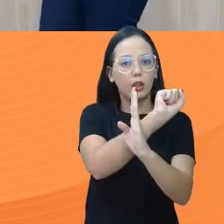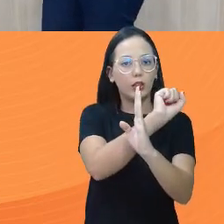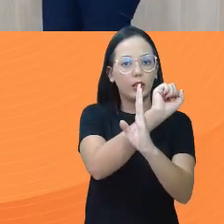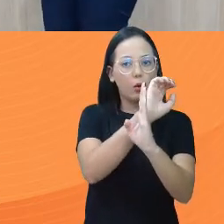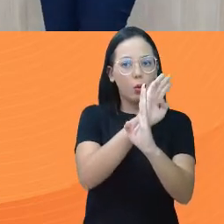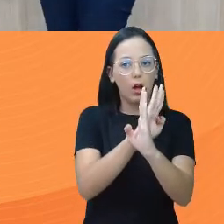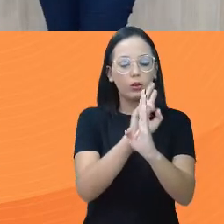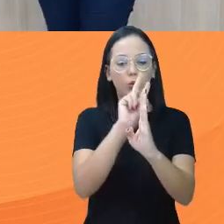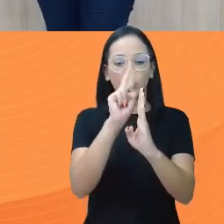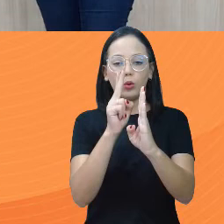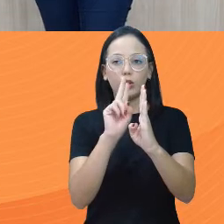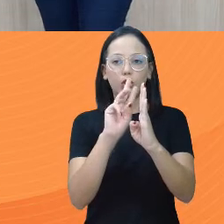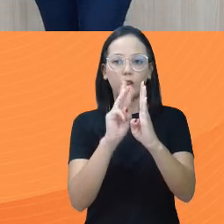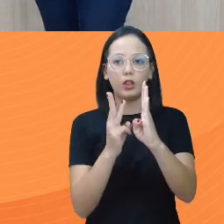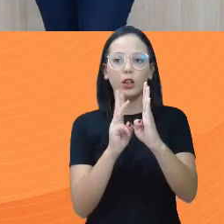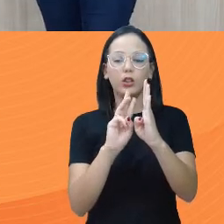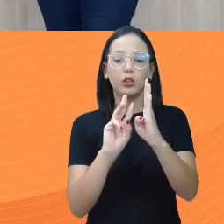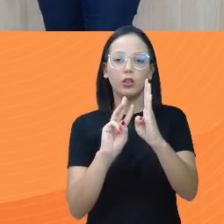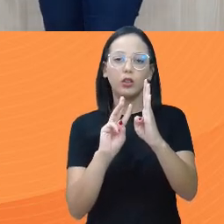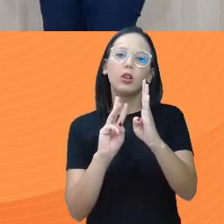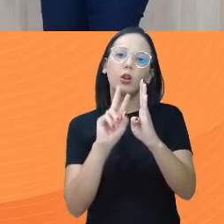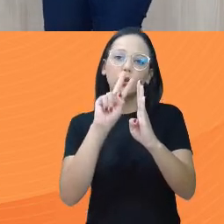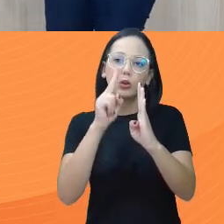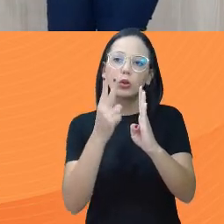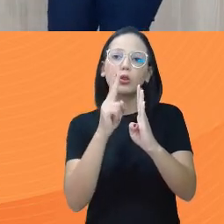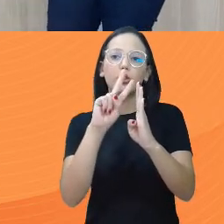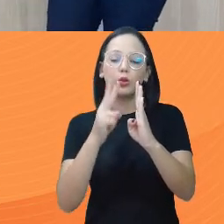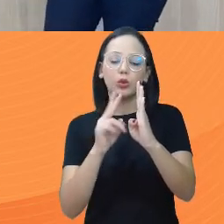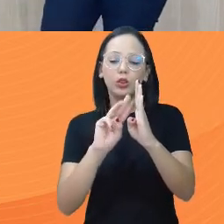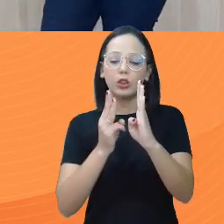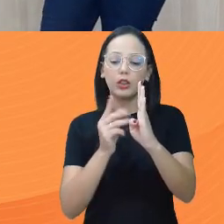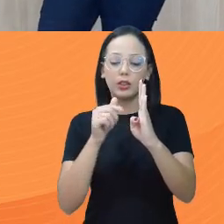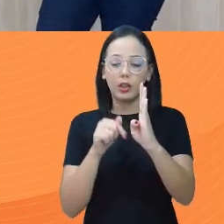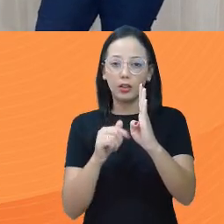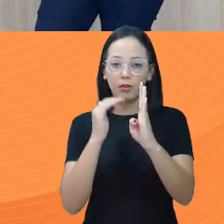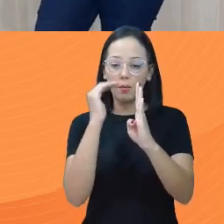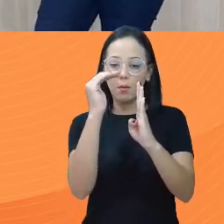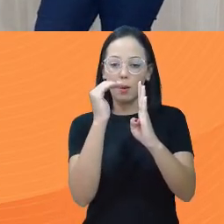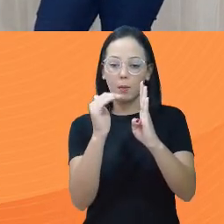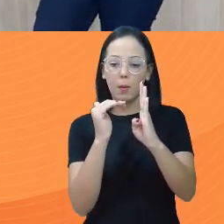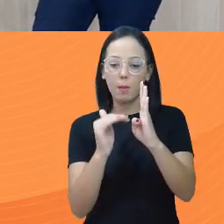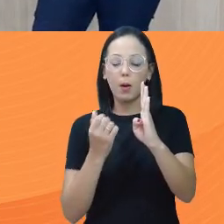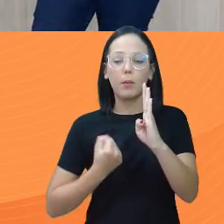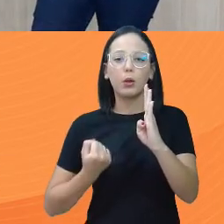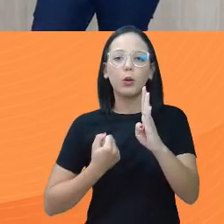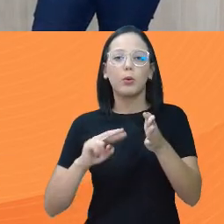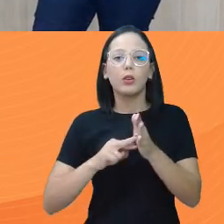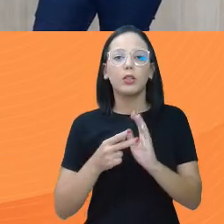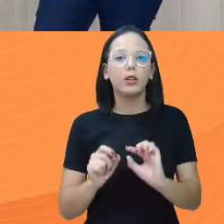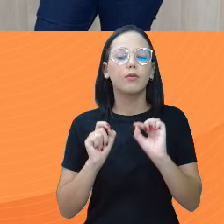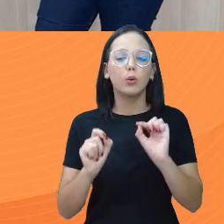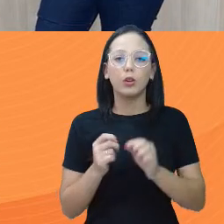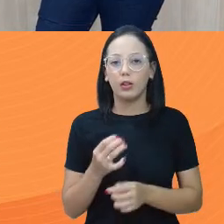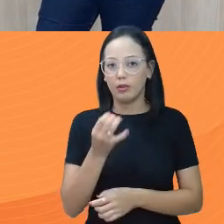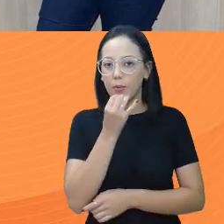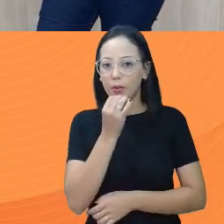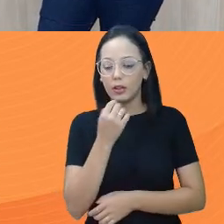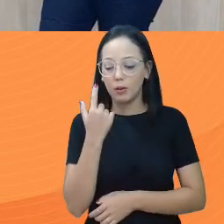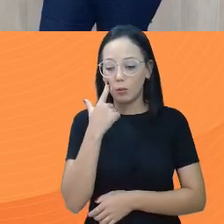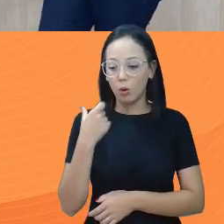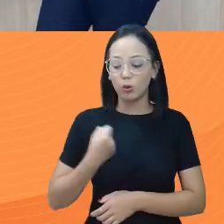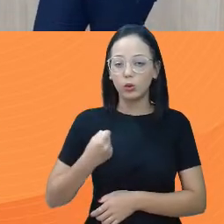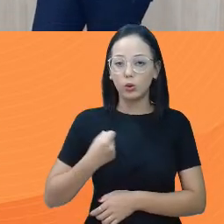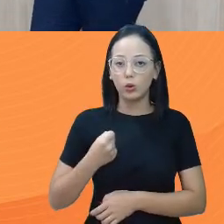do 315. Quando a gente consegue listar esses valores, o que a gente está querendo dizer com isso? Que esses